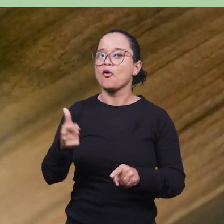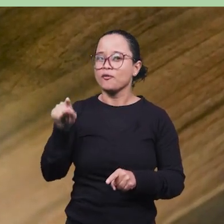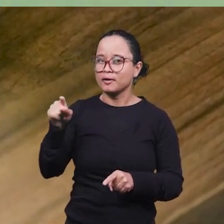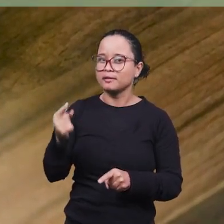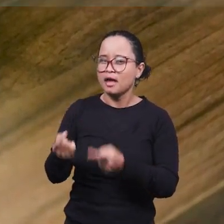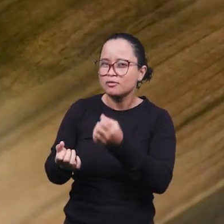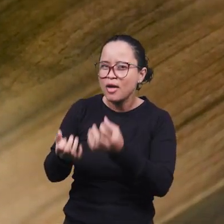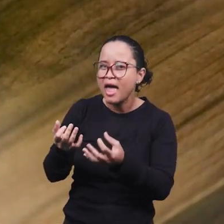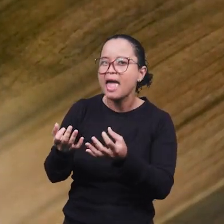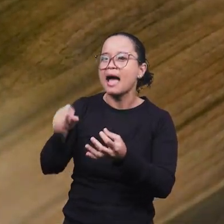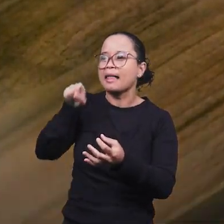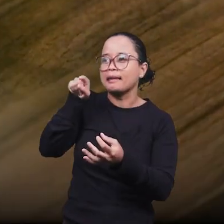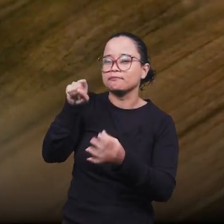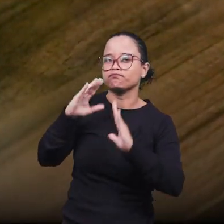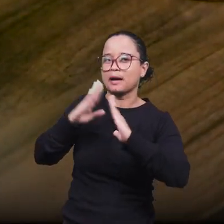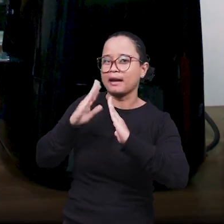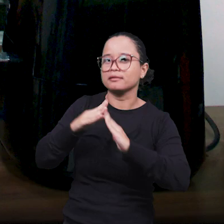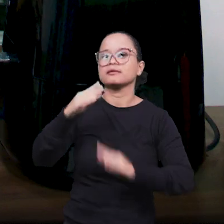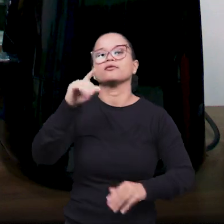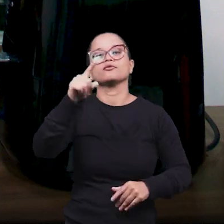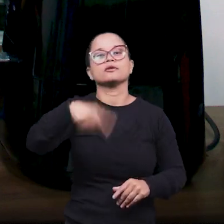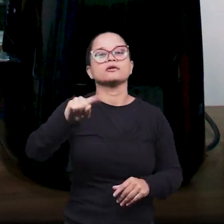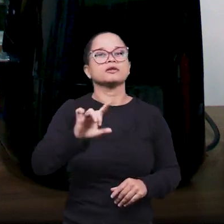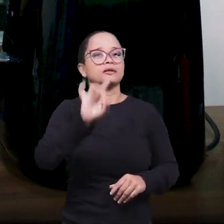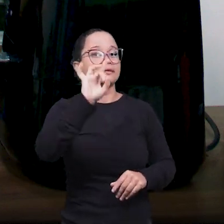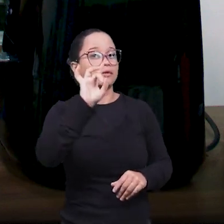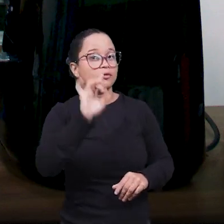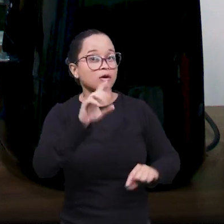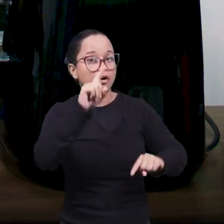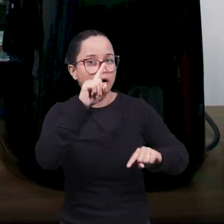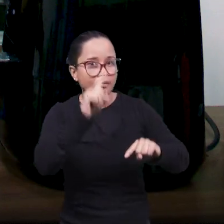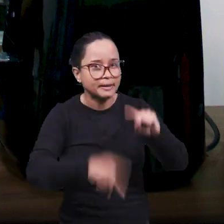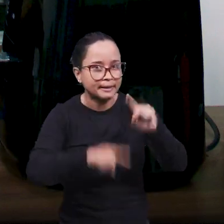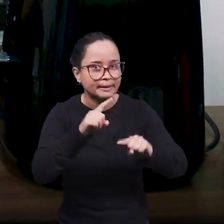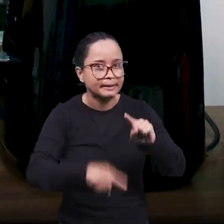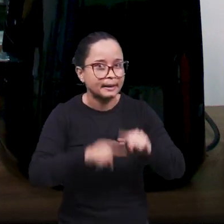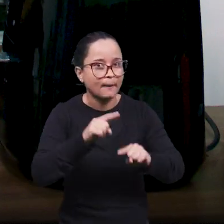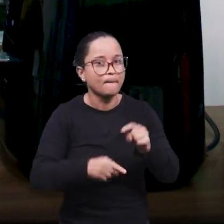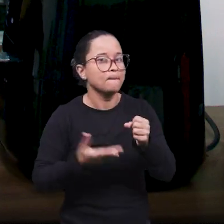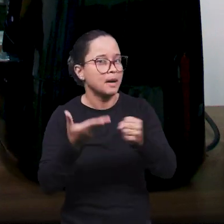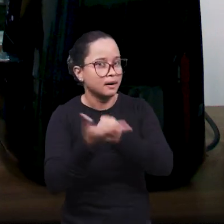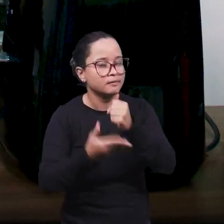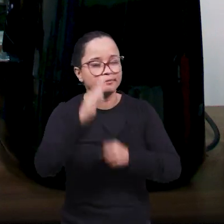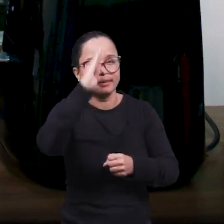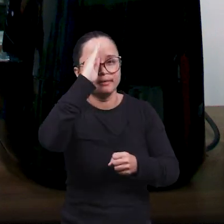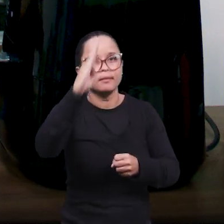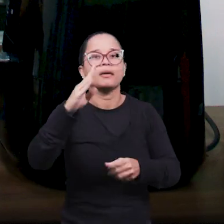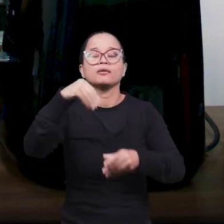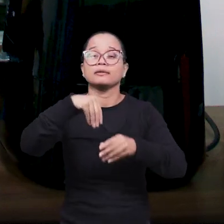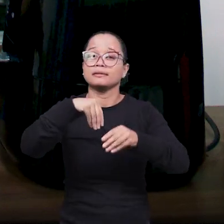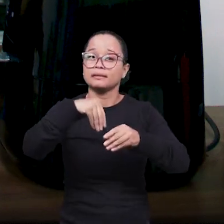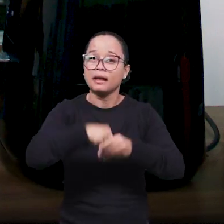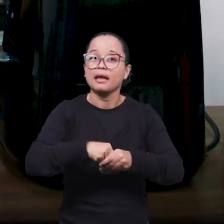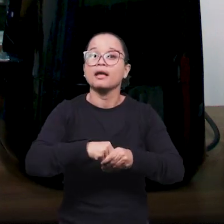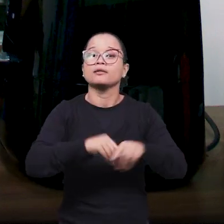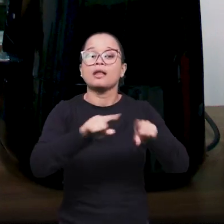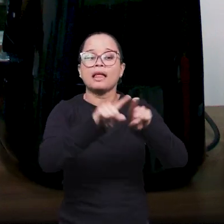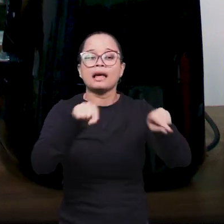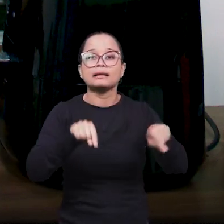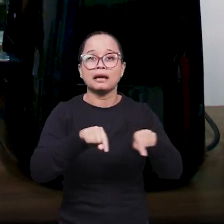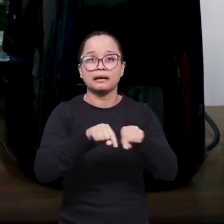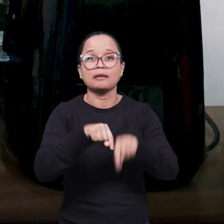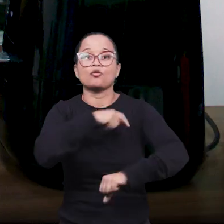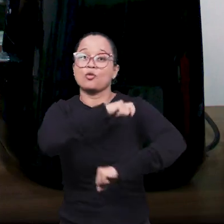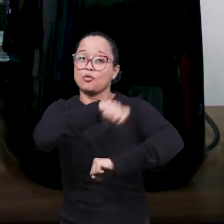e, lógico, ter aí só os utensílios essenciais na cozinha, que isso facilita